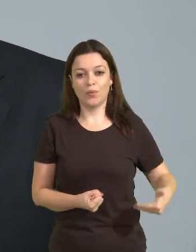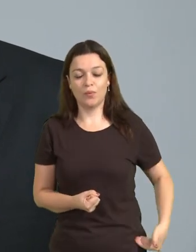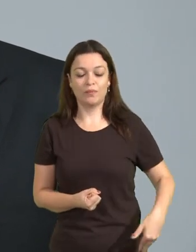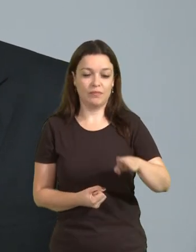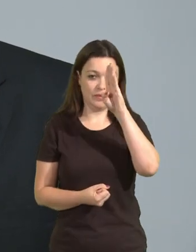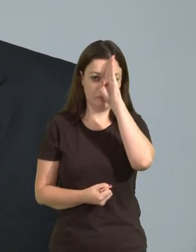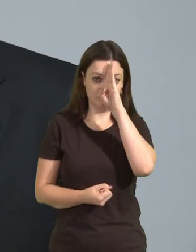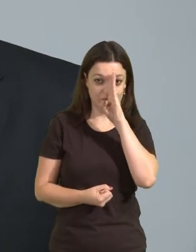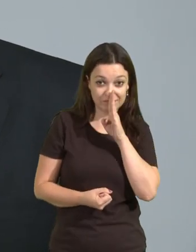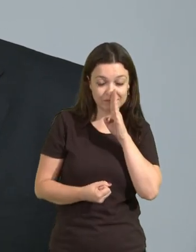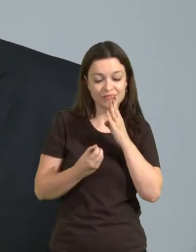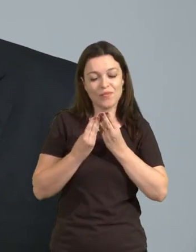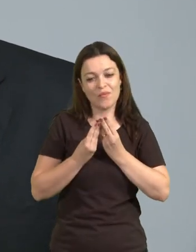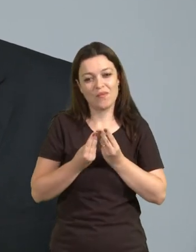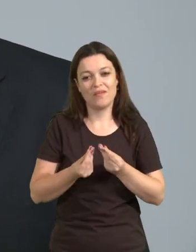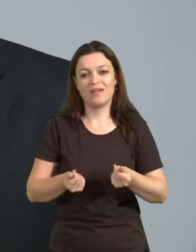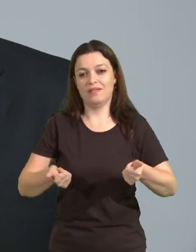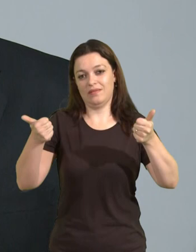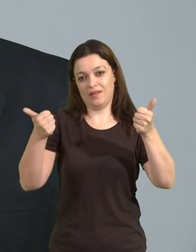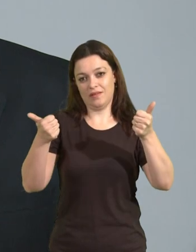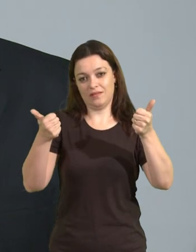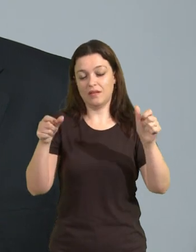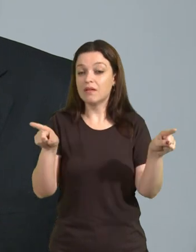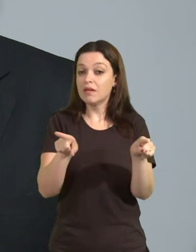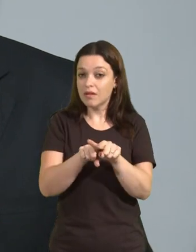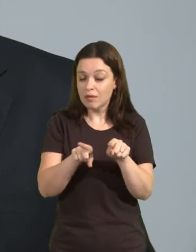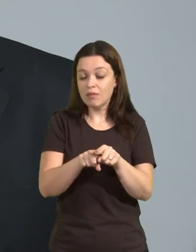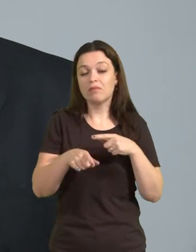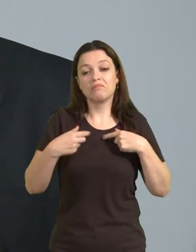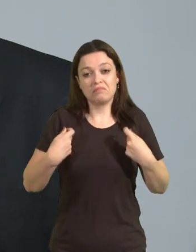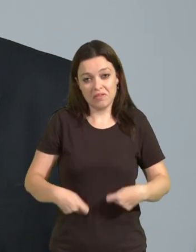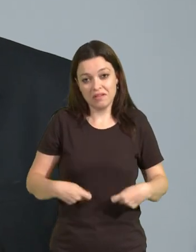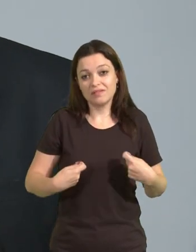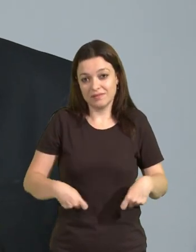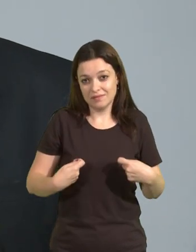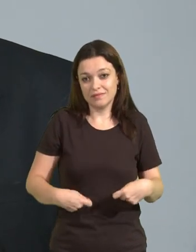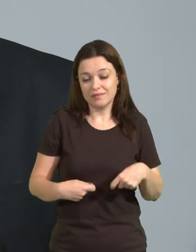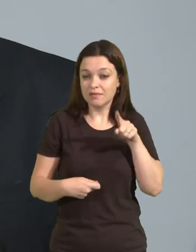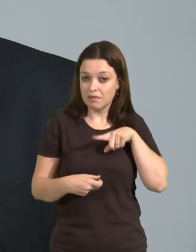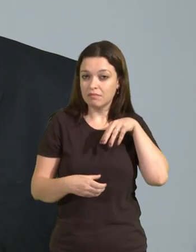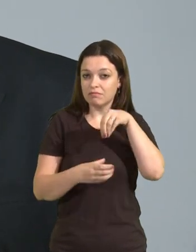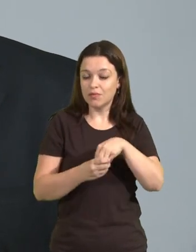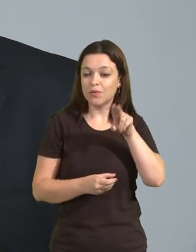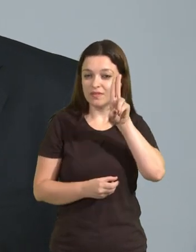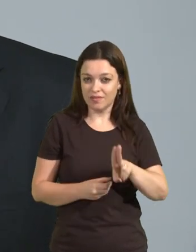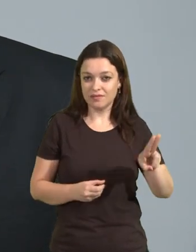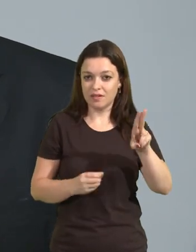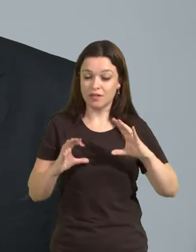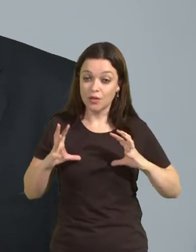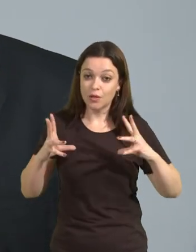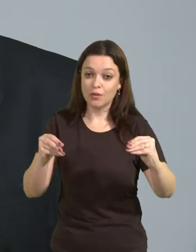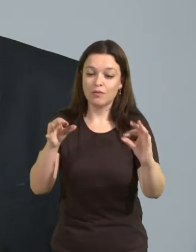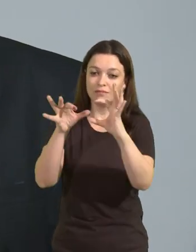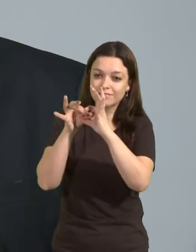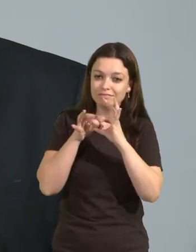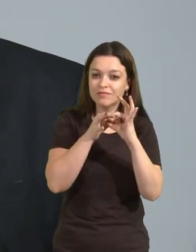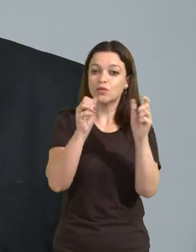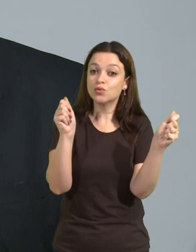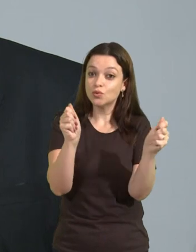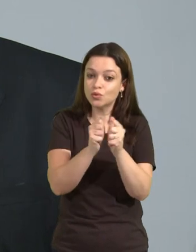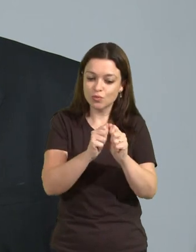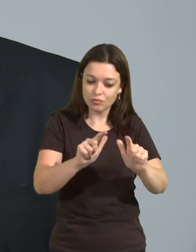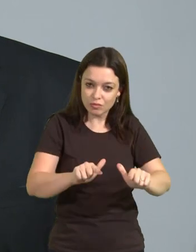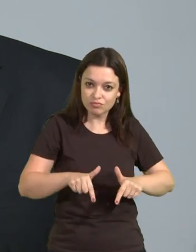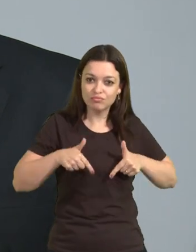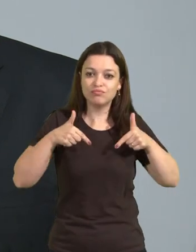pública, gratuita, de qualidade, como realmente deve ser. Estamos unidos nessa